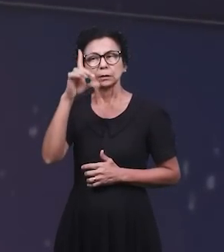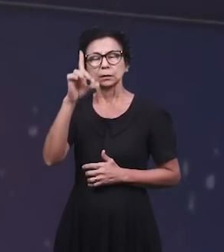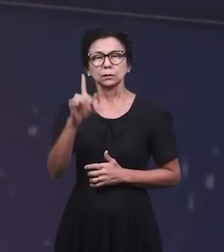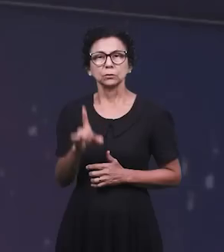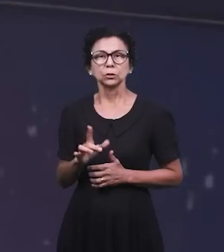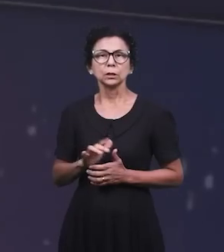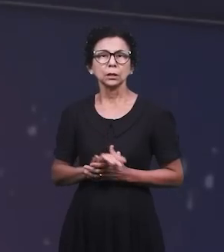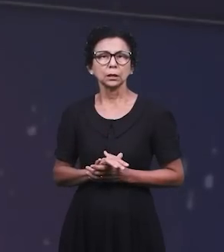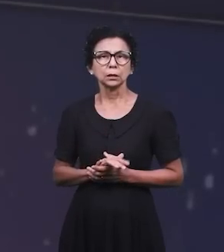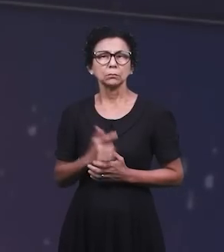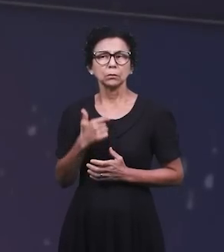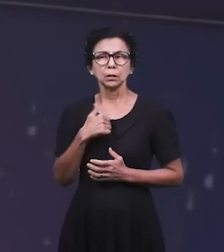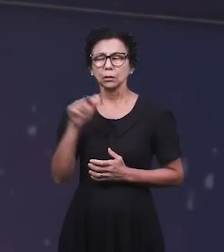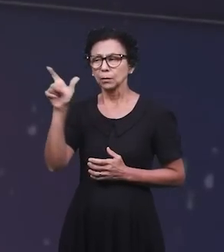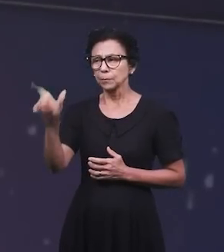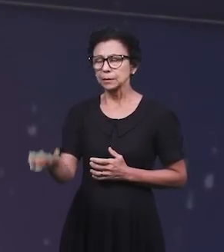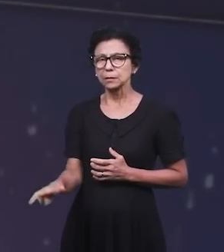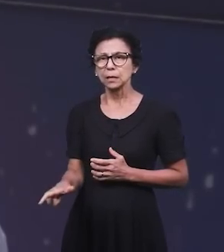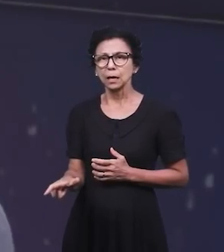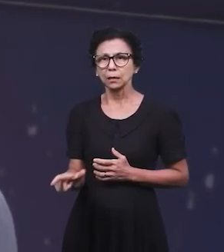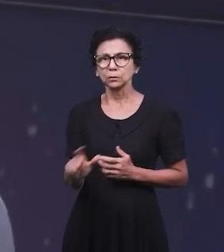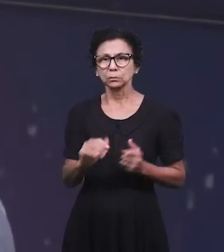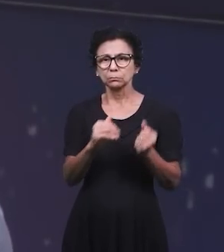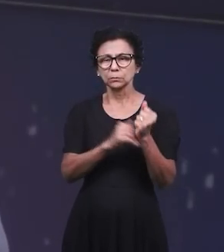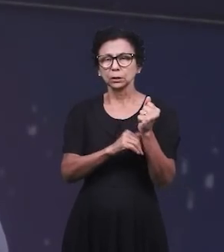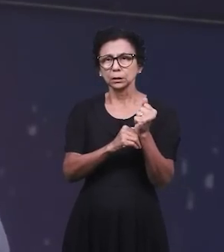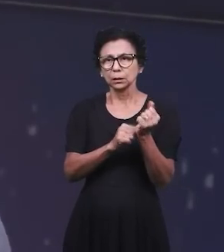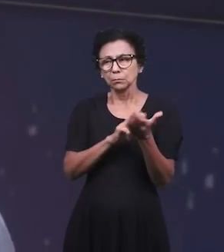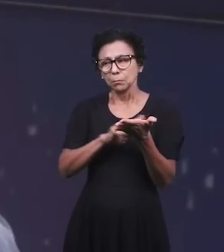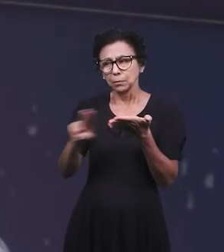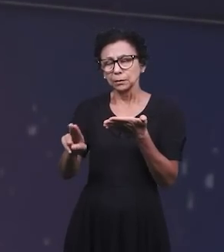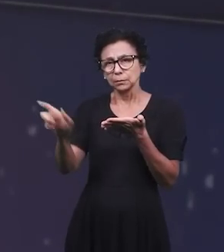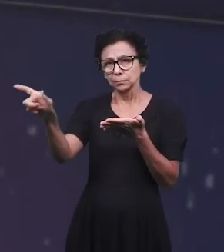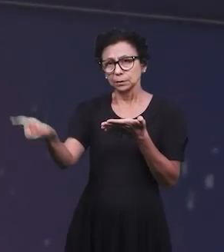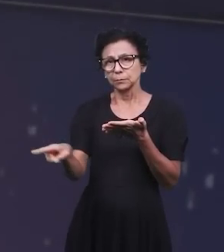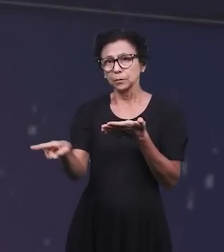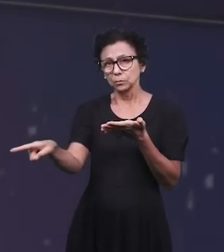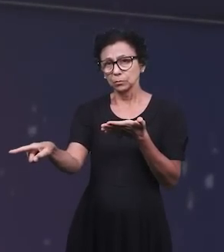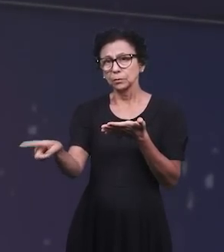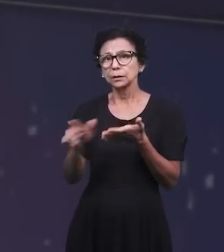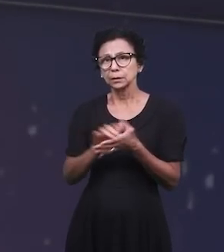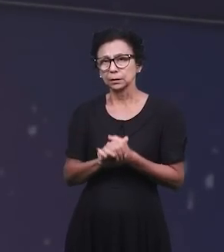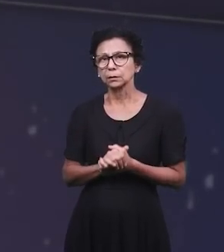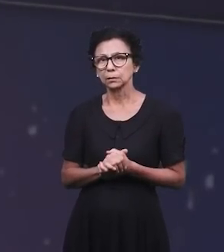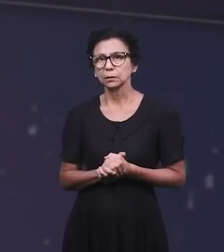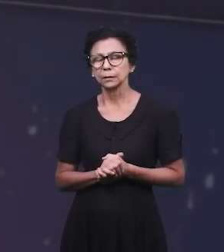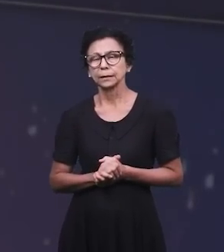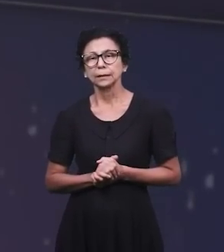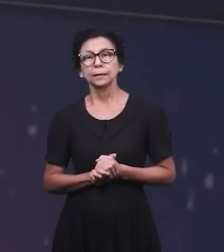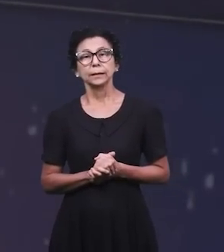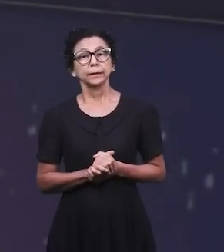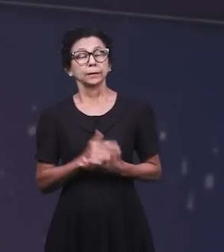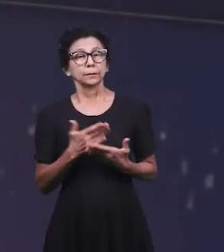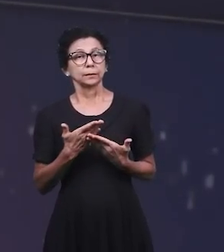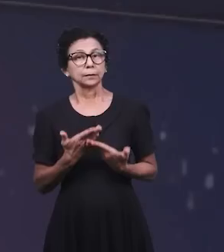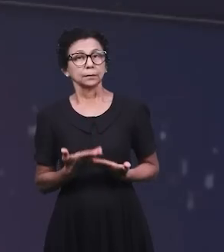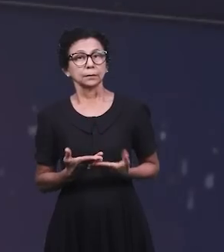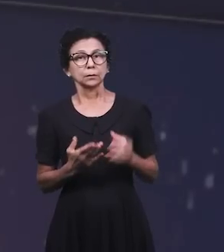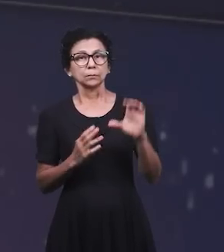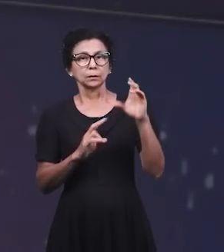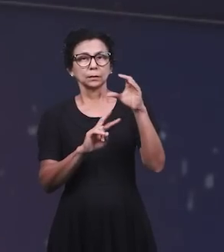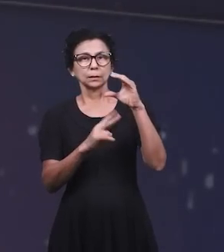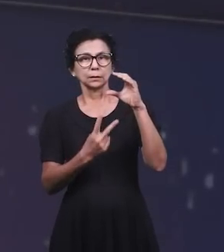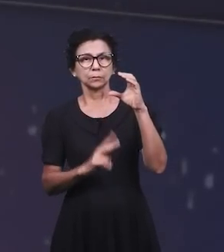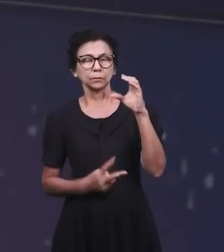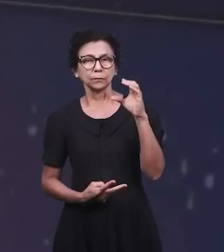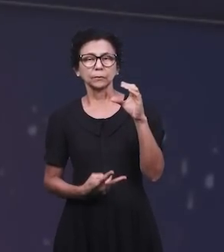a mensagem está sendo transmitida para alguém em específico, né? Esse é um princípio. Então, a criptografia, é uma